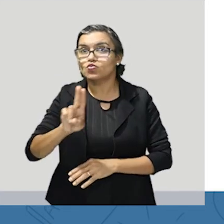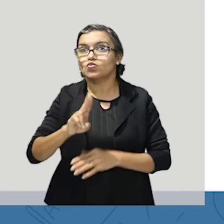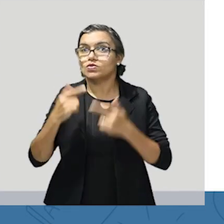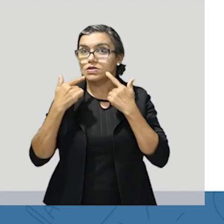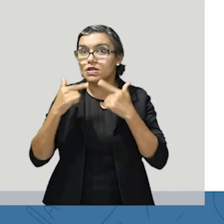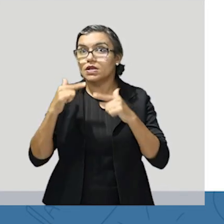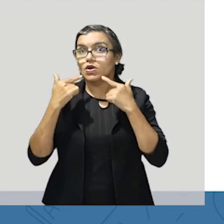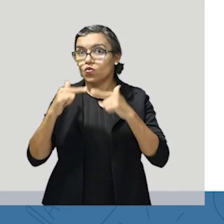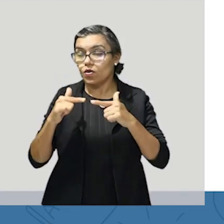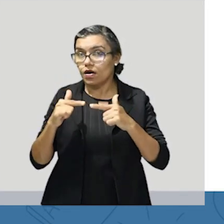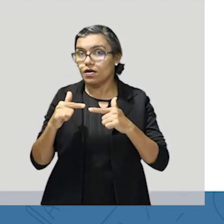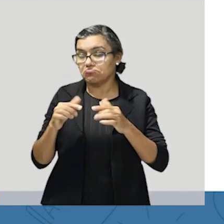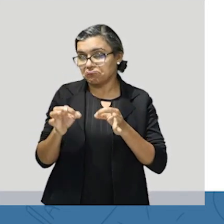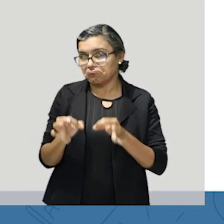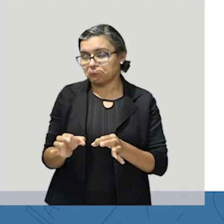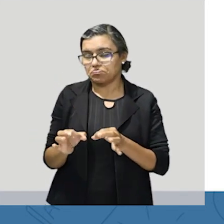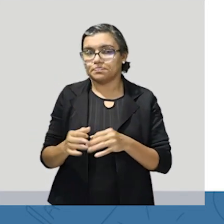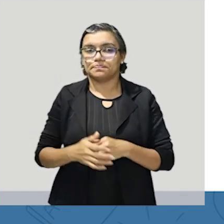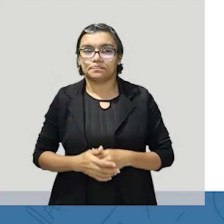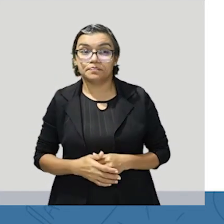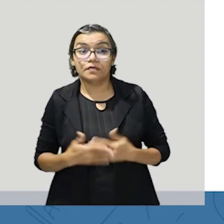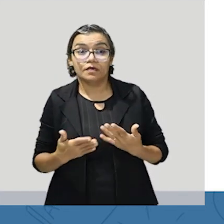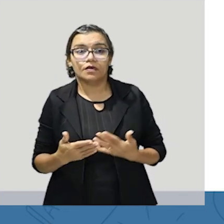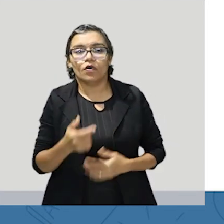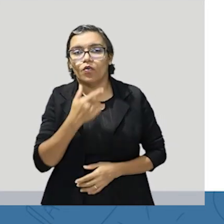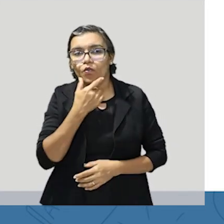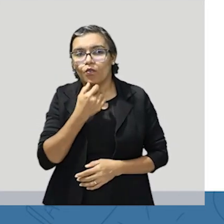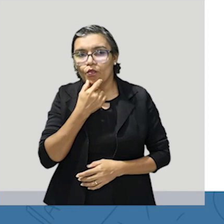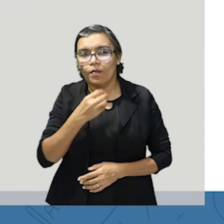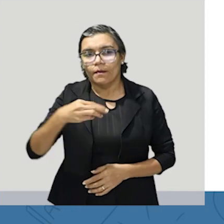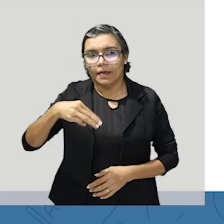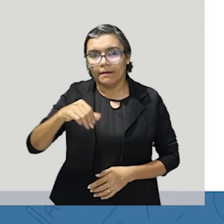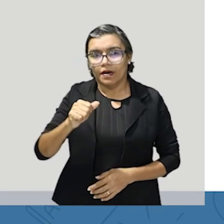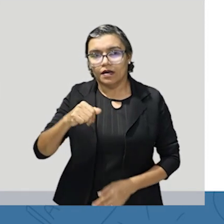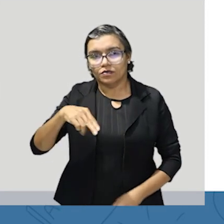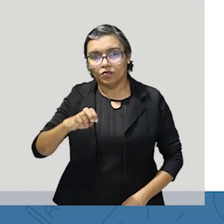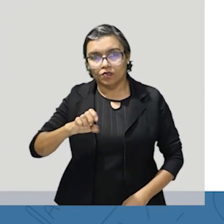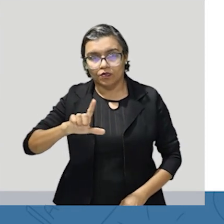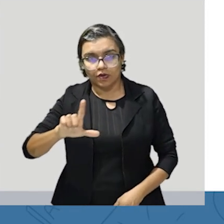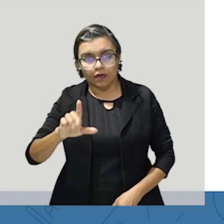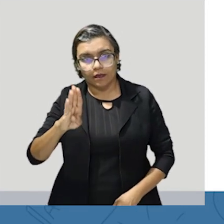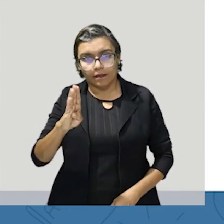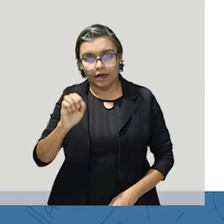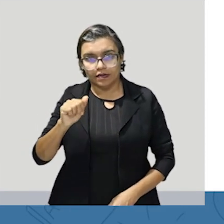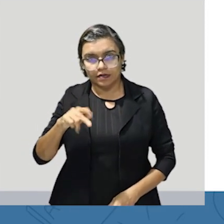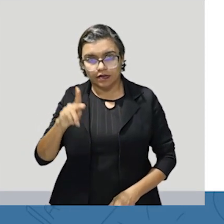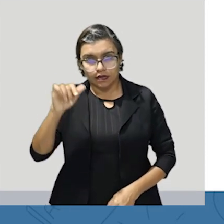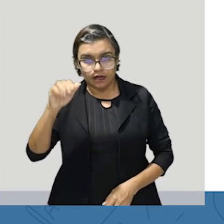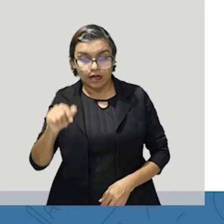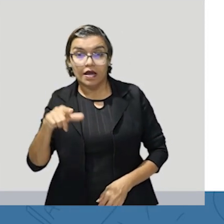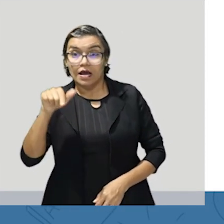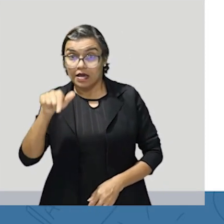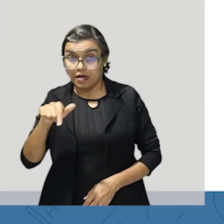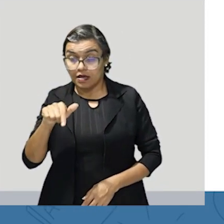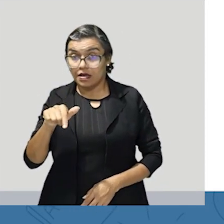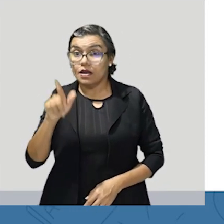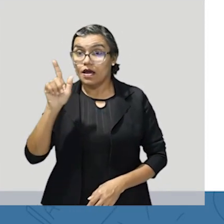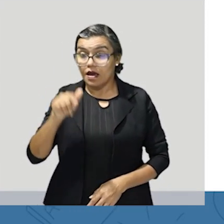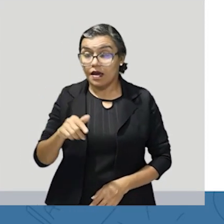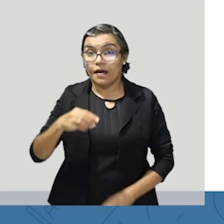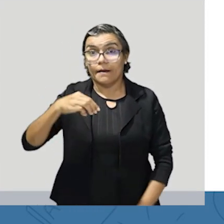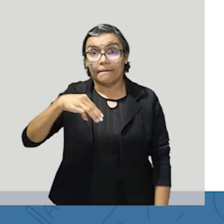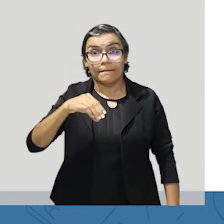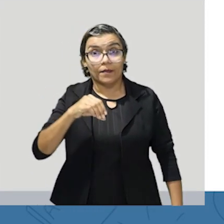mano a bandeira como eu já falei para vocês ele é um dos responsáveis pela solidificação do movimento modernista quer dizer como eu falei para vocês que ele era Modernista